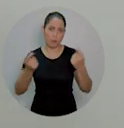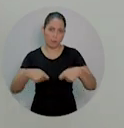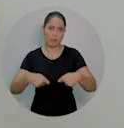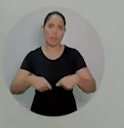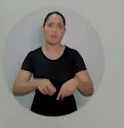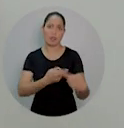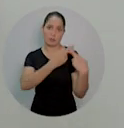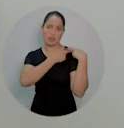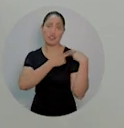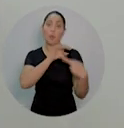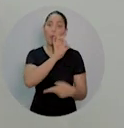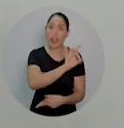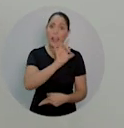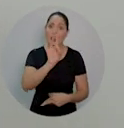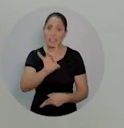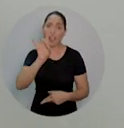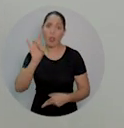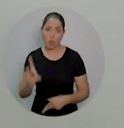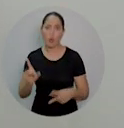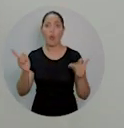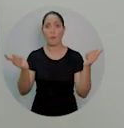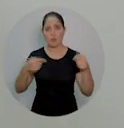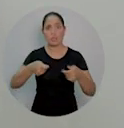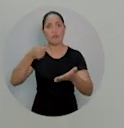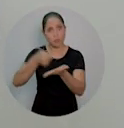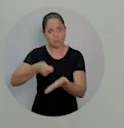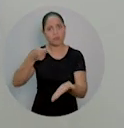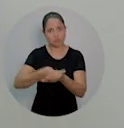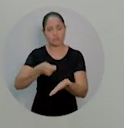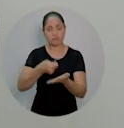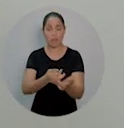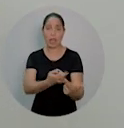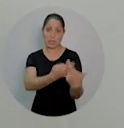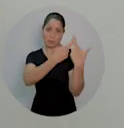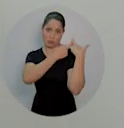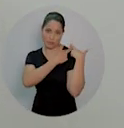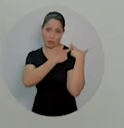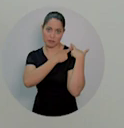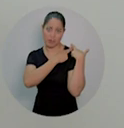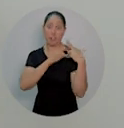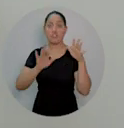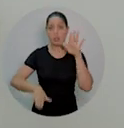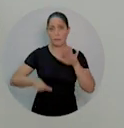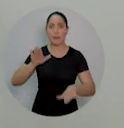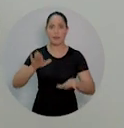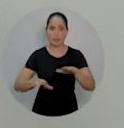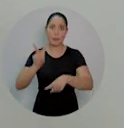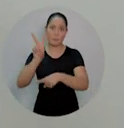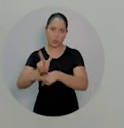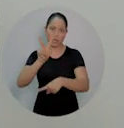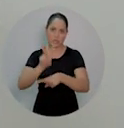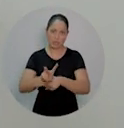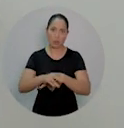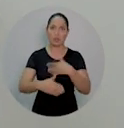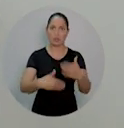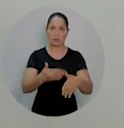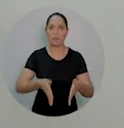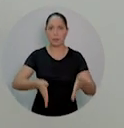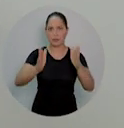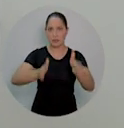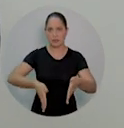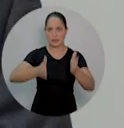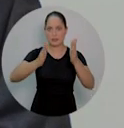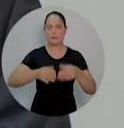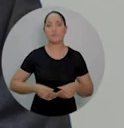e competência. E a cada um deles pode ser cobrada a sua responsabilidade pela sinalização, conservação e manutenção